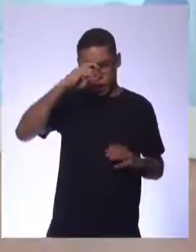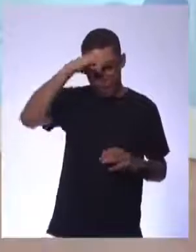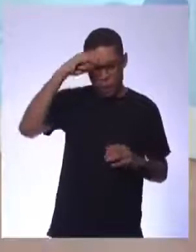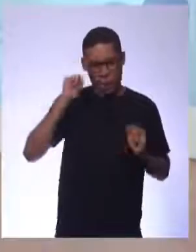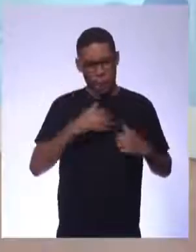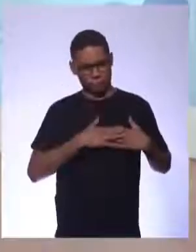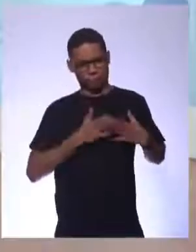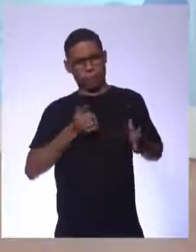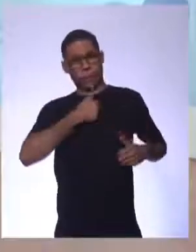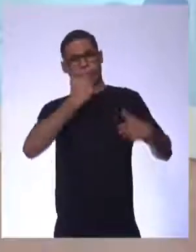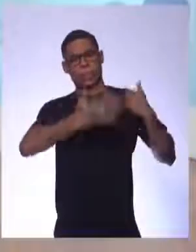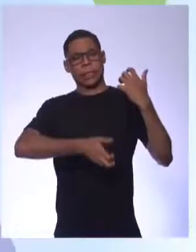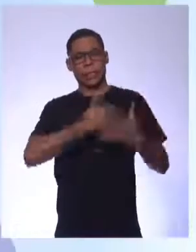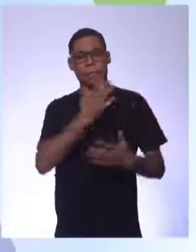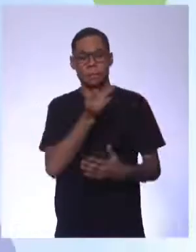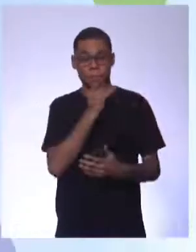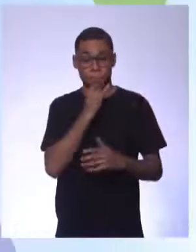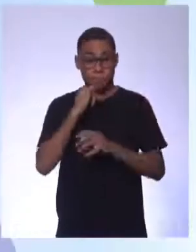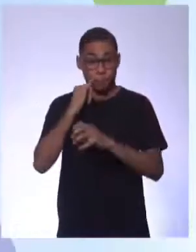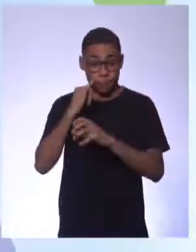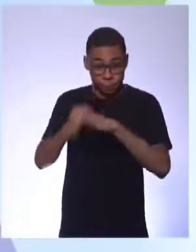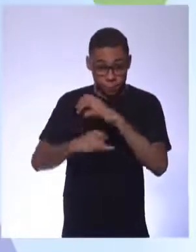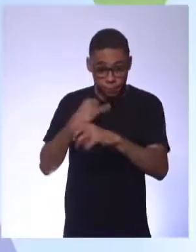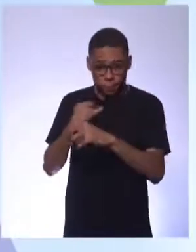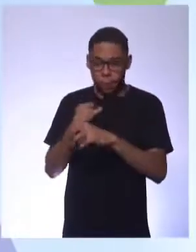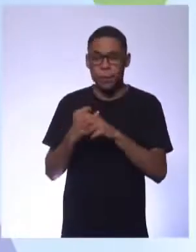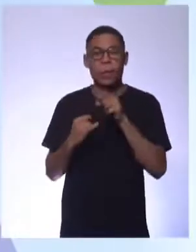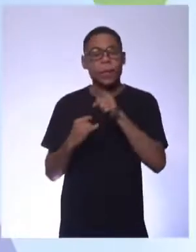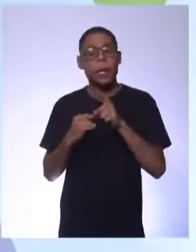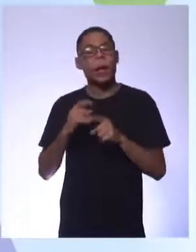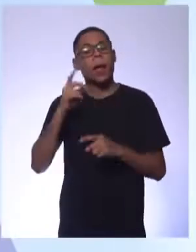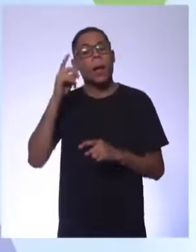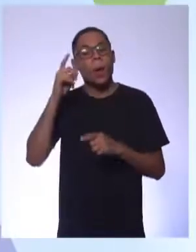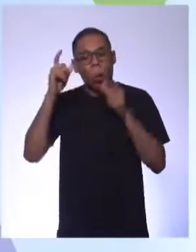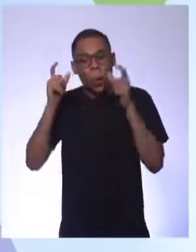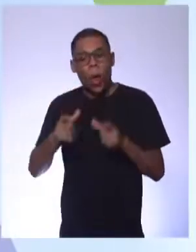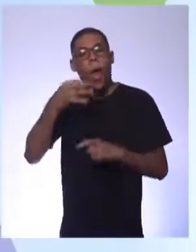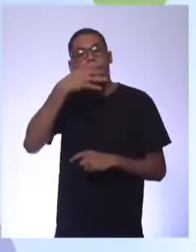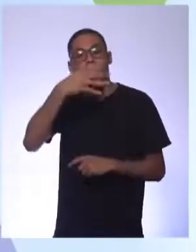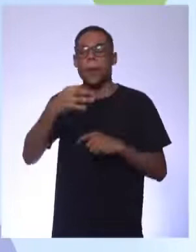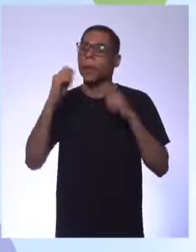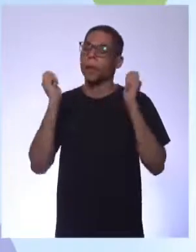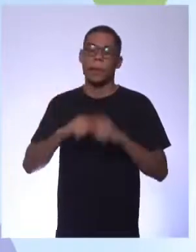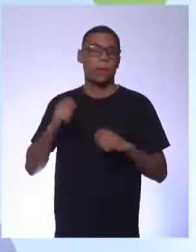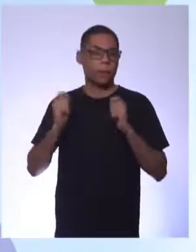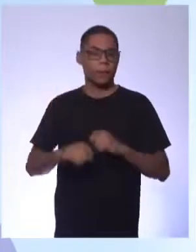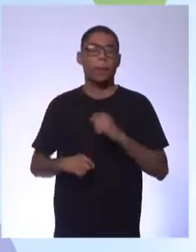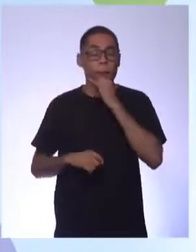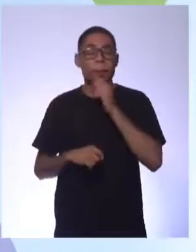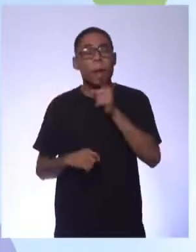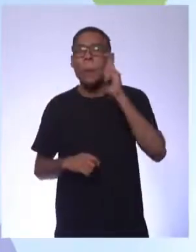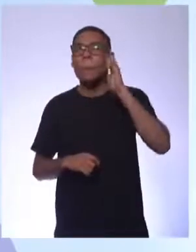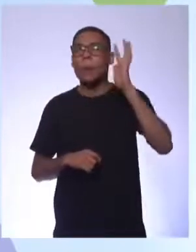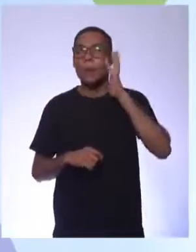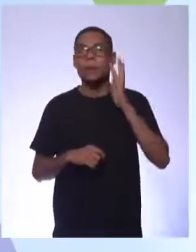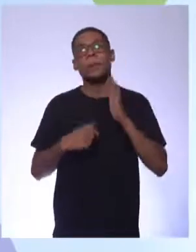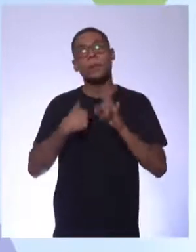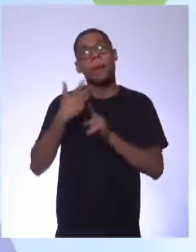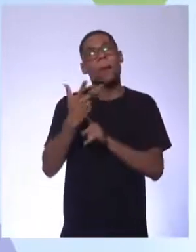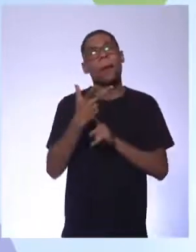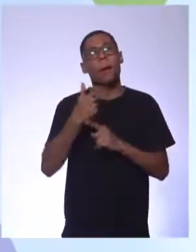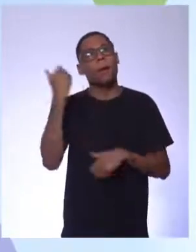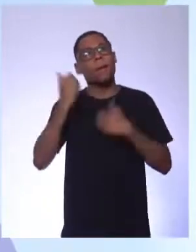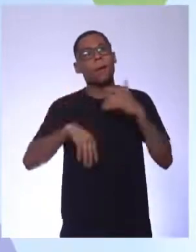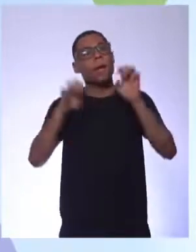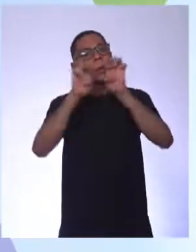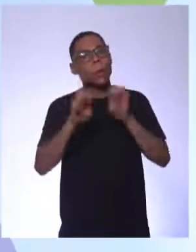o coração. A internet, ela é o espaço da opinião. E quando a gente pensa em estruturar a opinião,